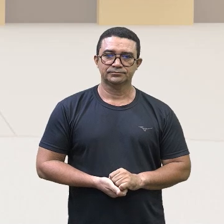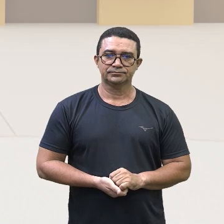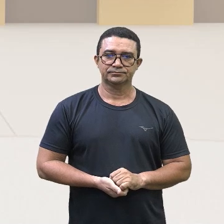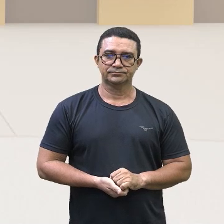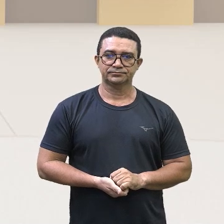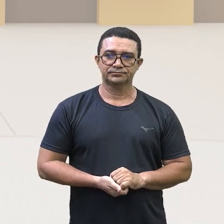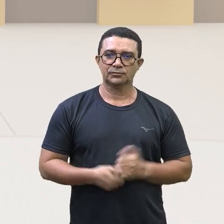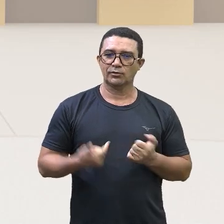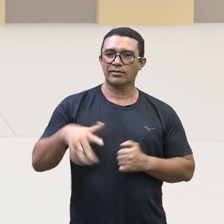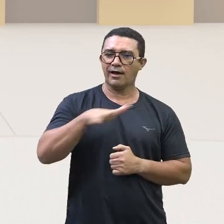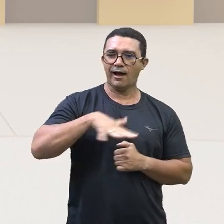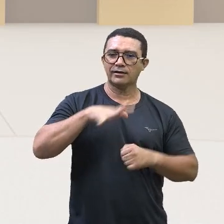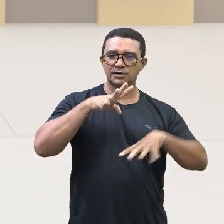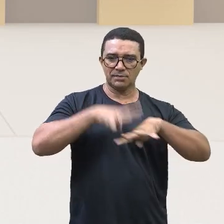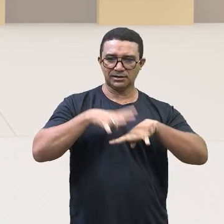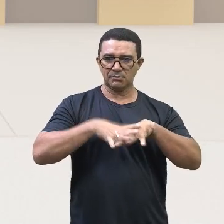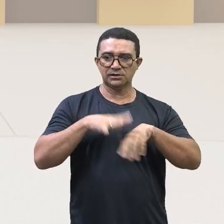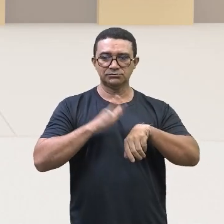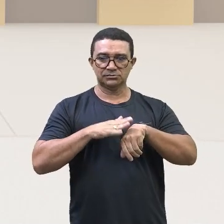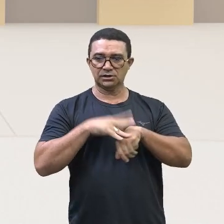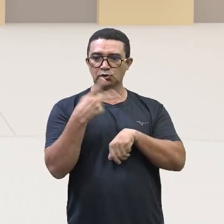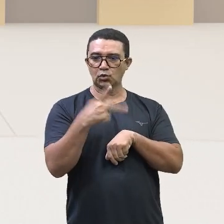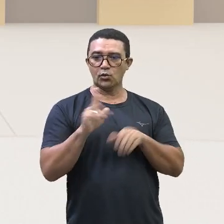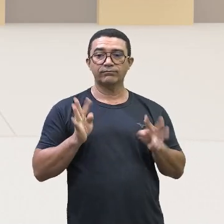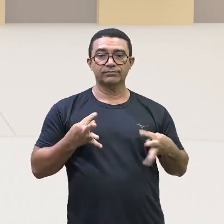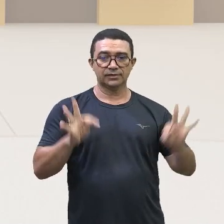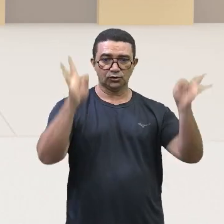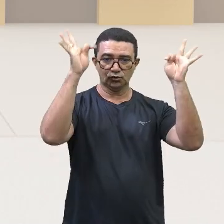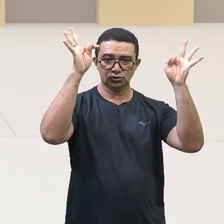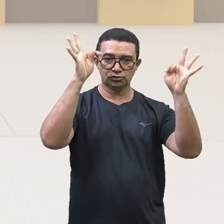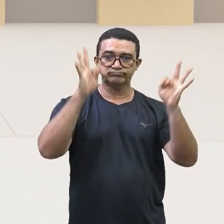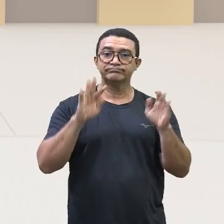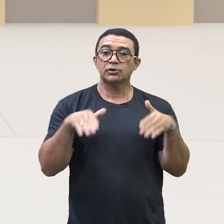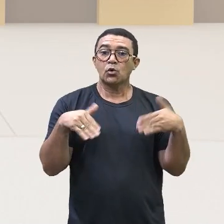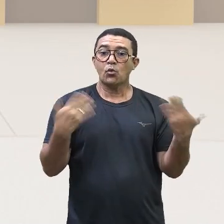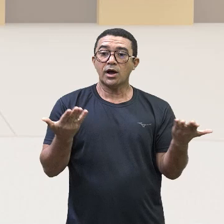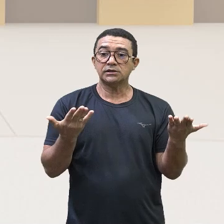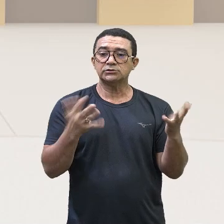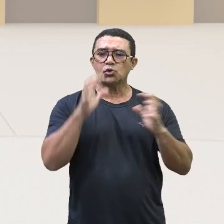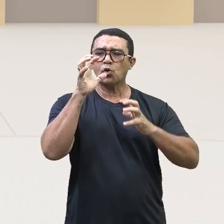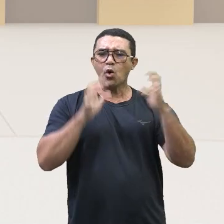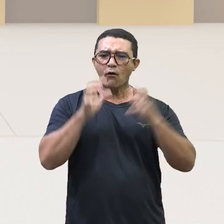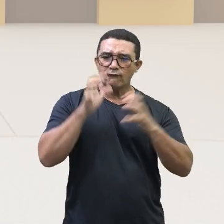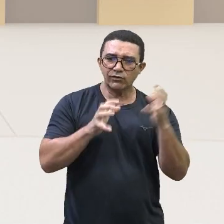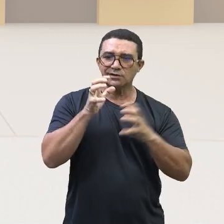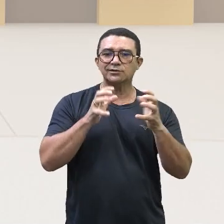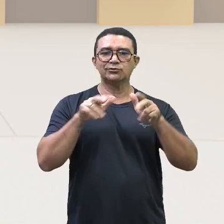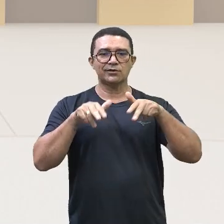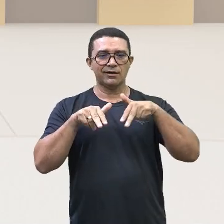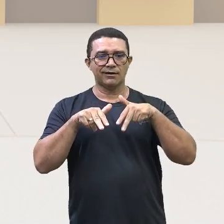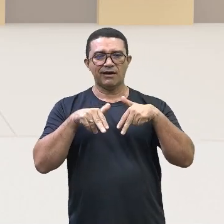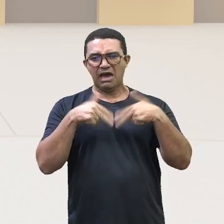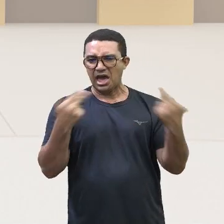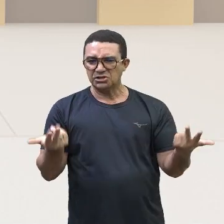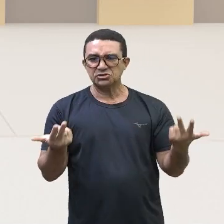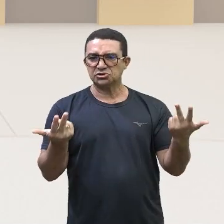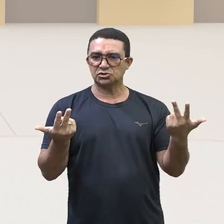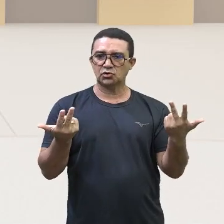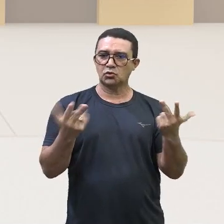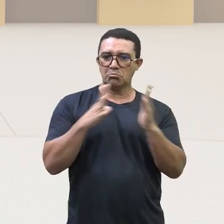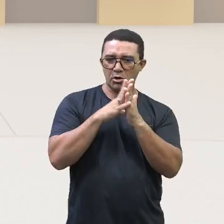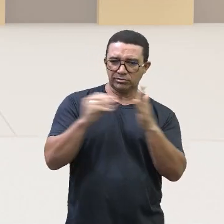Considerações da área de matemática e suas tecnologias. Quais os conflitos, sejam